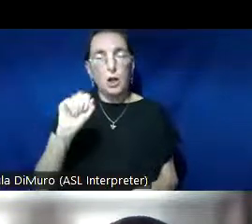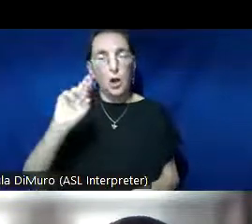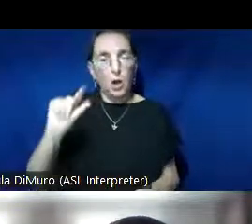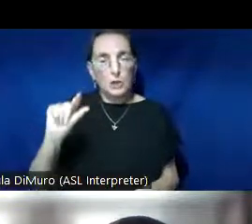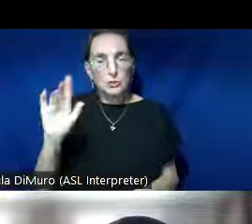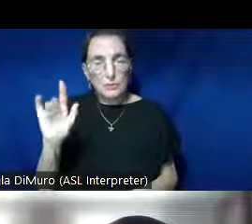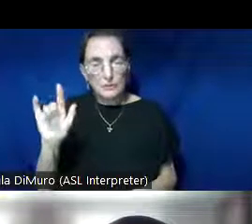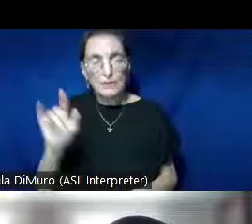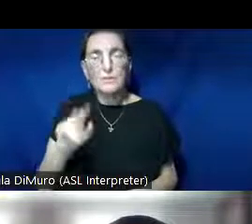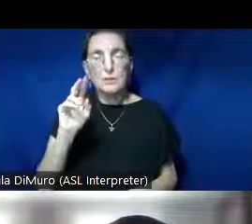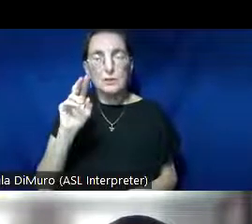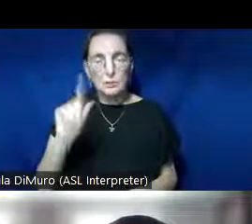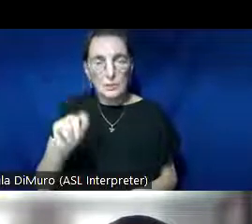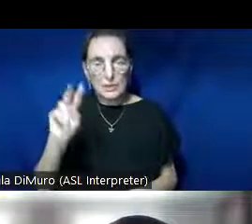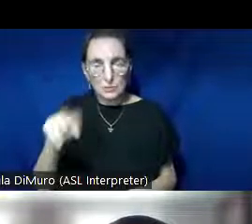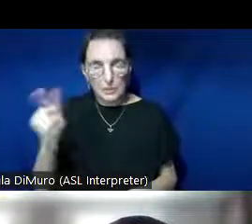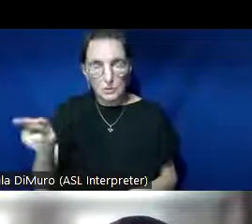é membros de público.